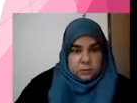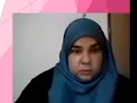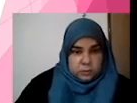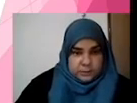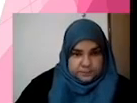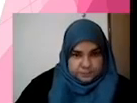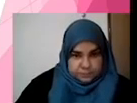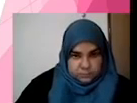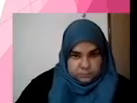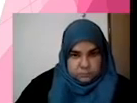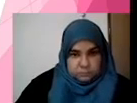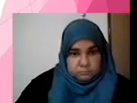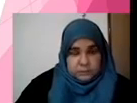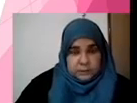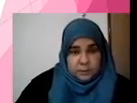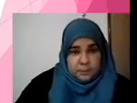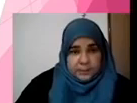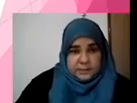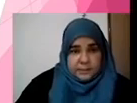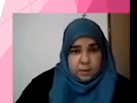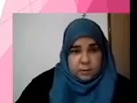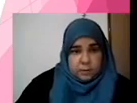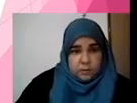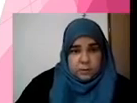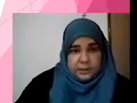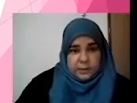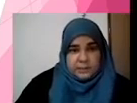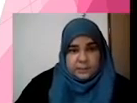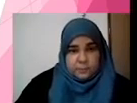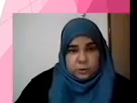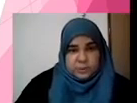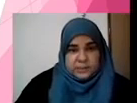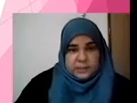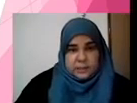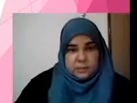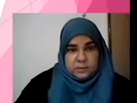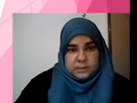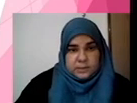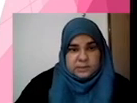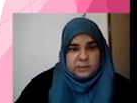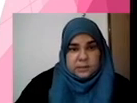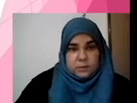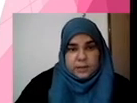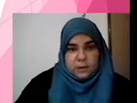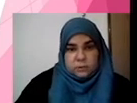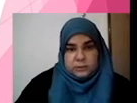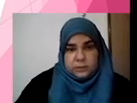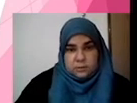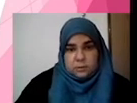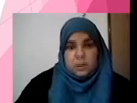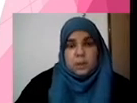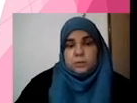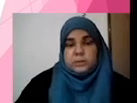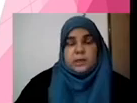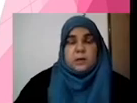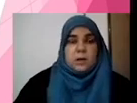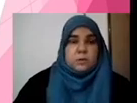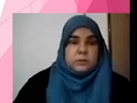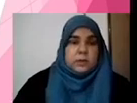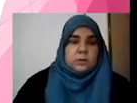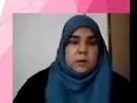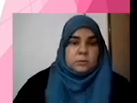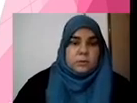a altura? Então, por exemplo, ó, eu coloquei o exemplo de 2 triângulos aqui. Esse triângulo é acutângulo. No